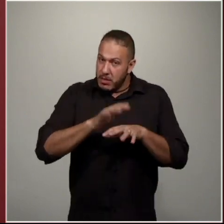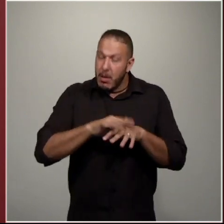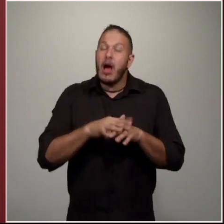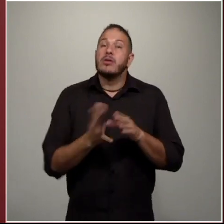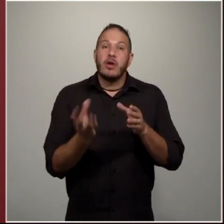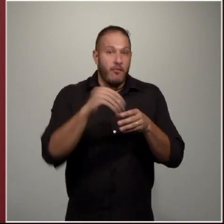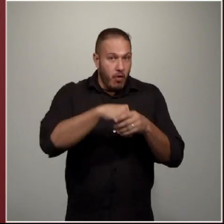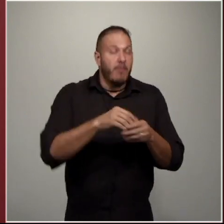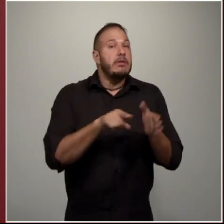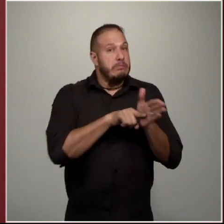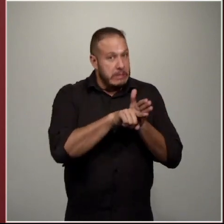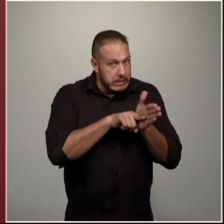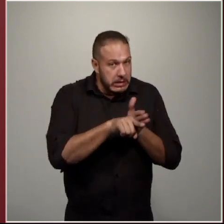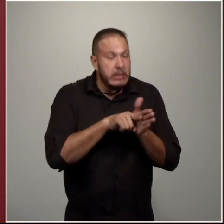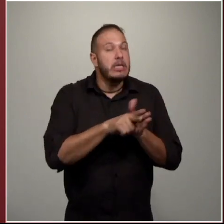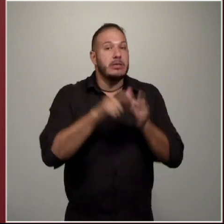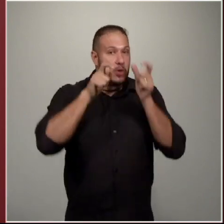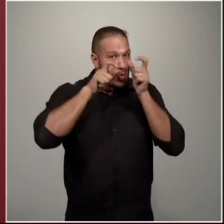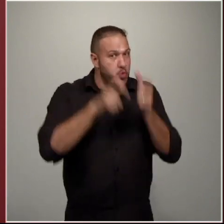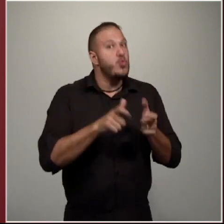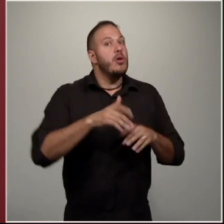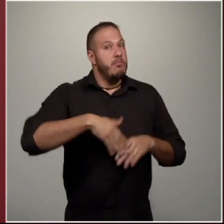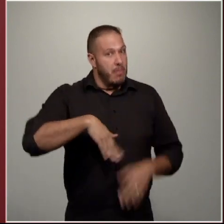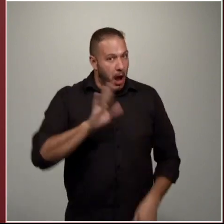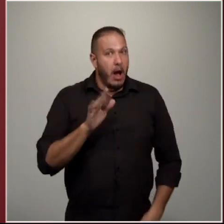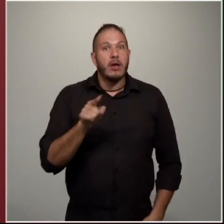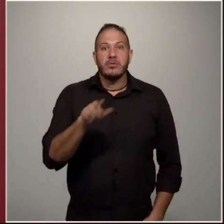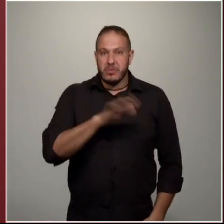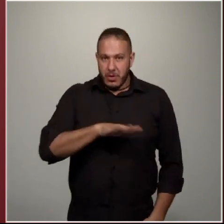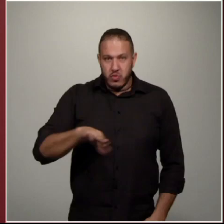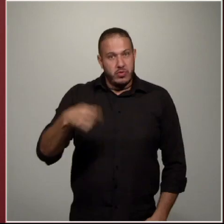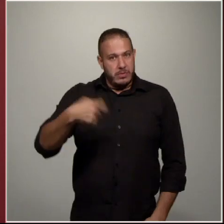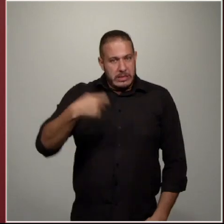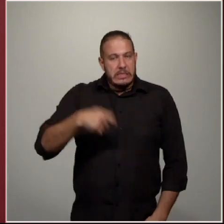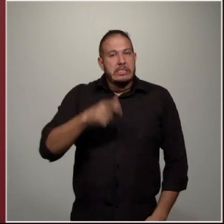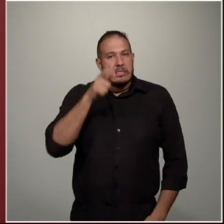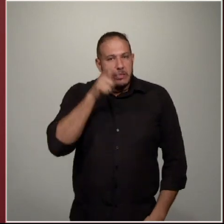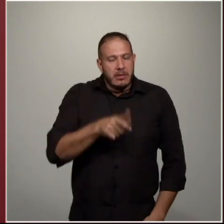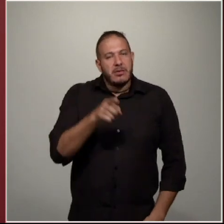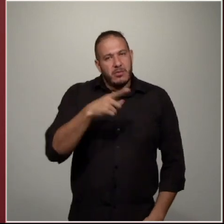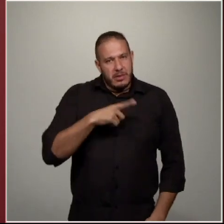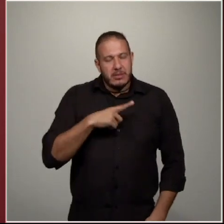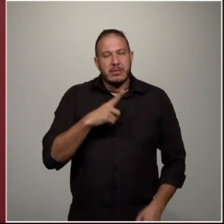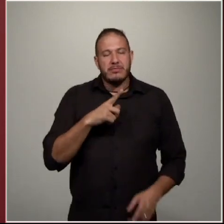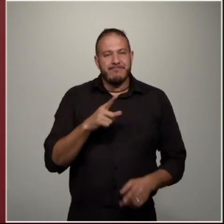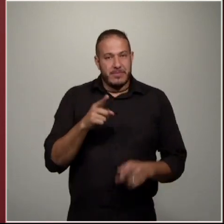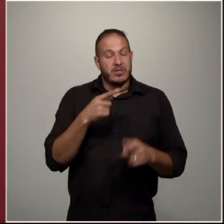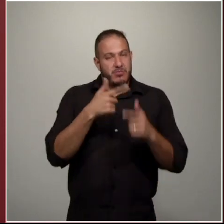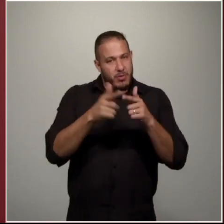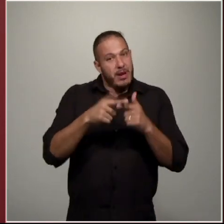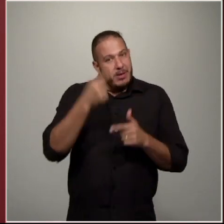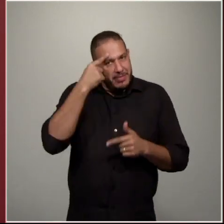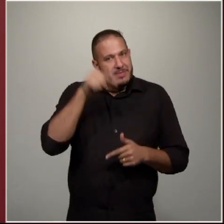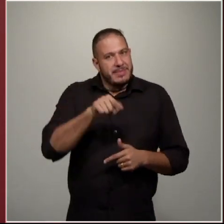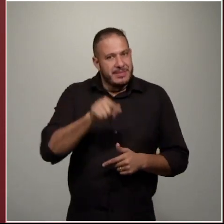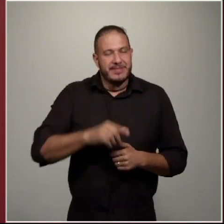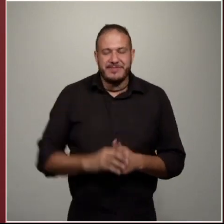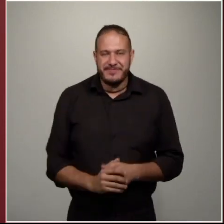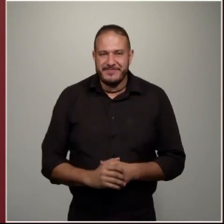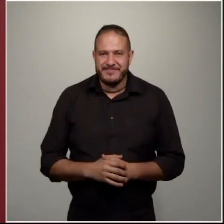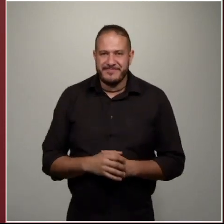participação é mais intensa dos alunos acho que tenha se esse grande essa grande questão a ser pensada